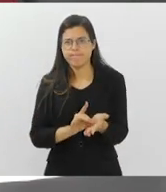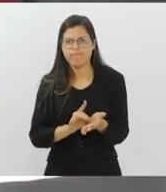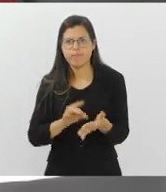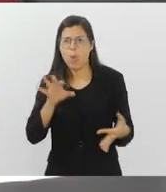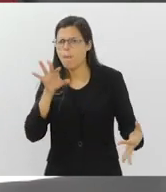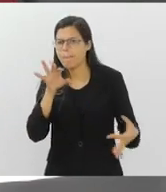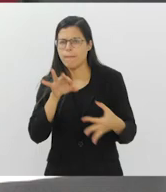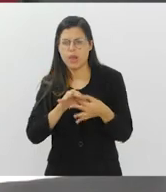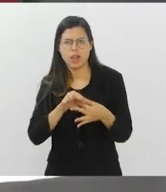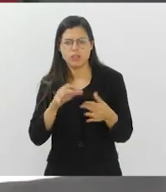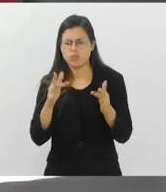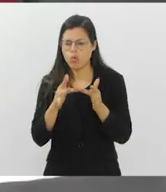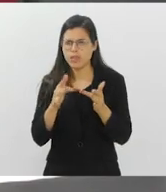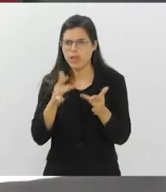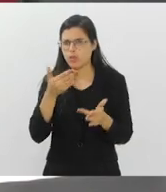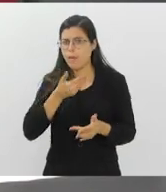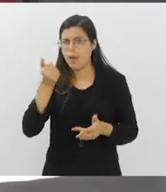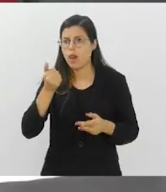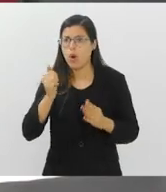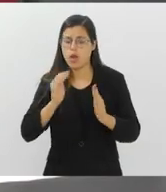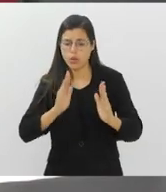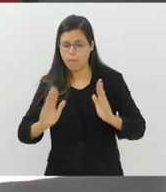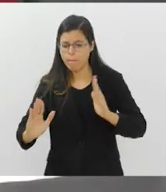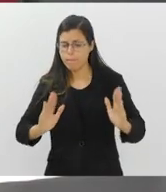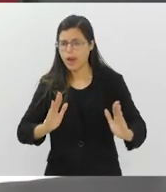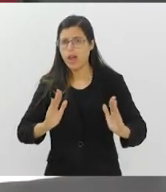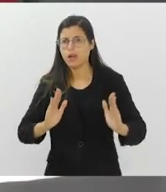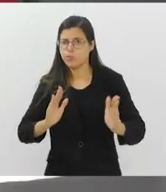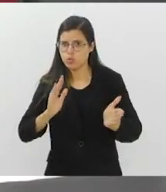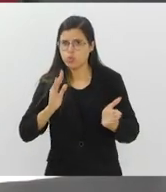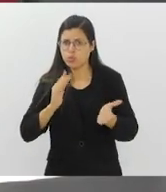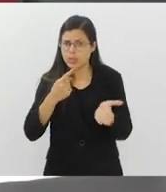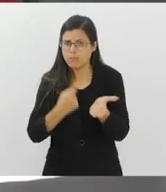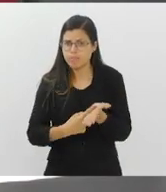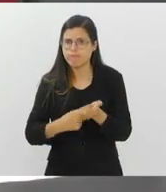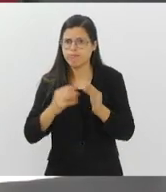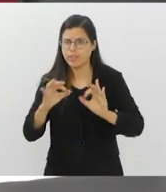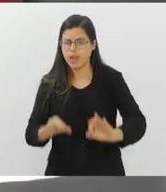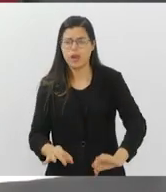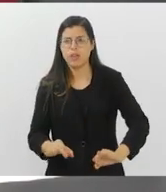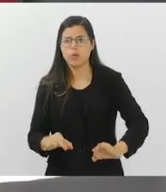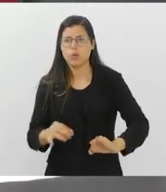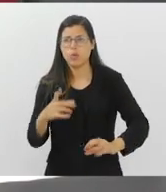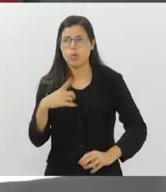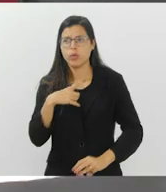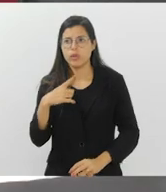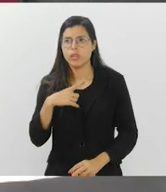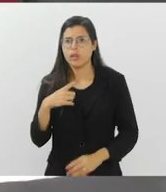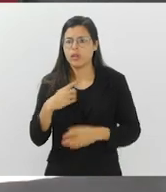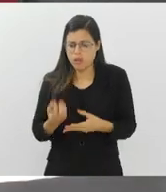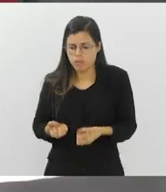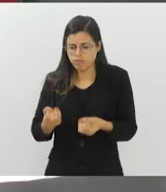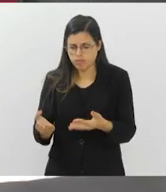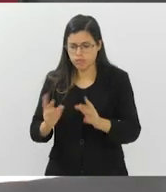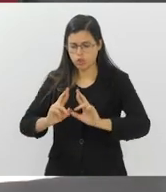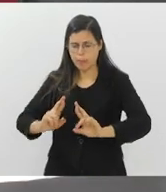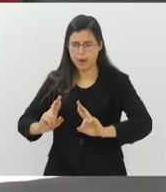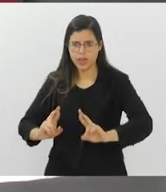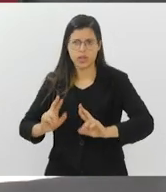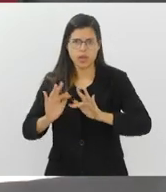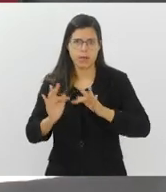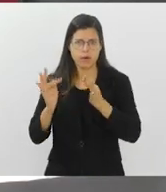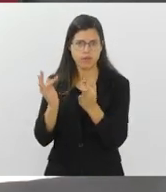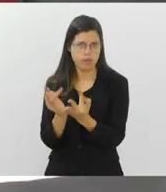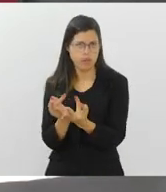conexão melhor e um prazo efetivo, pelo menos que seja, que dê um ponto de esperança para essas mães e pais que ficam,